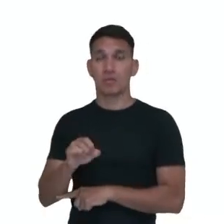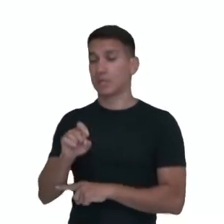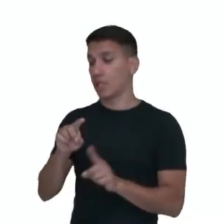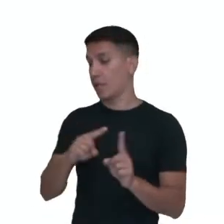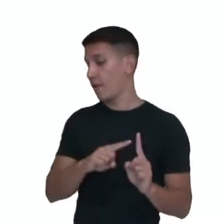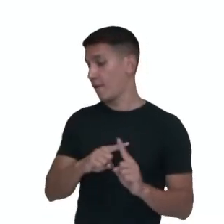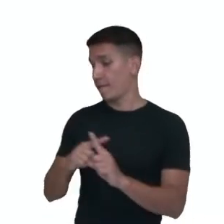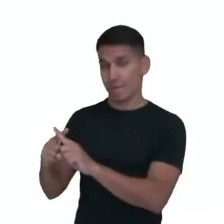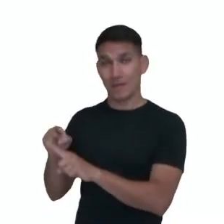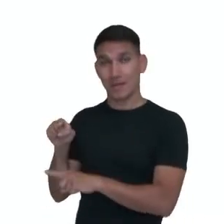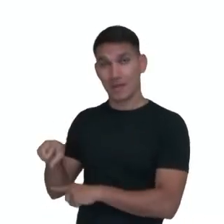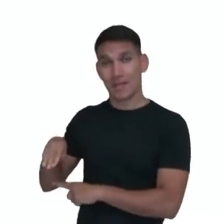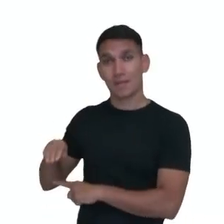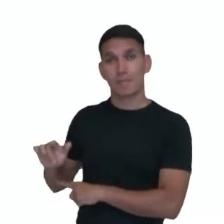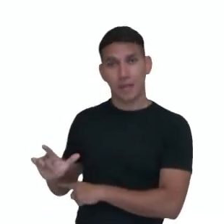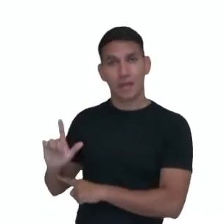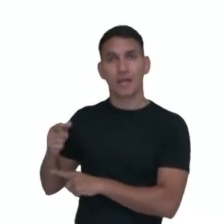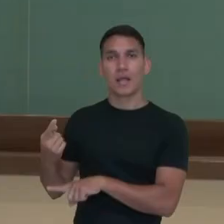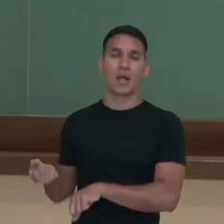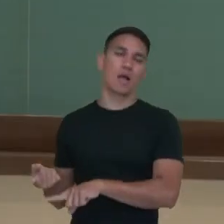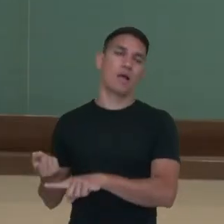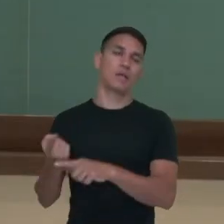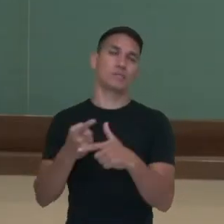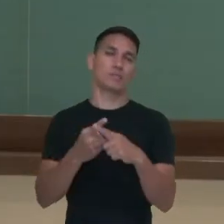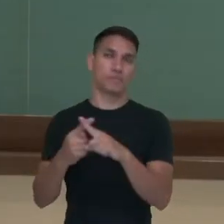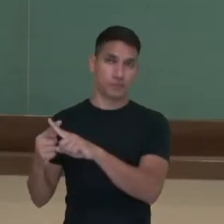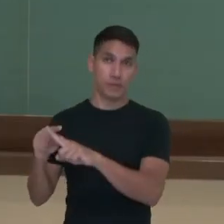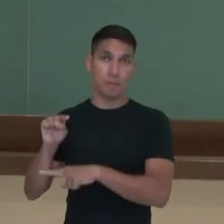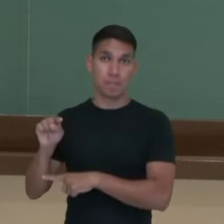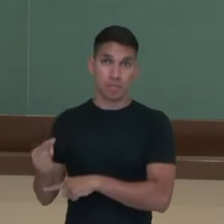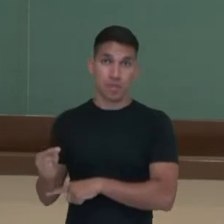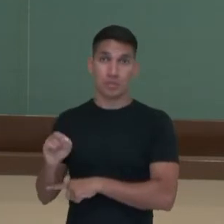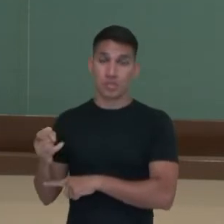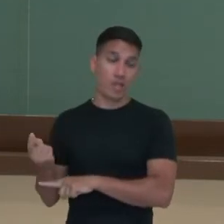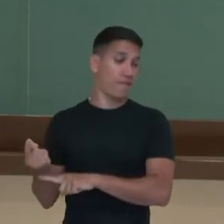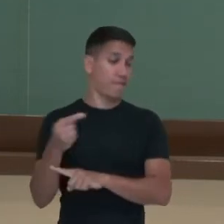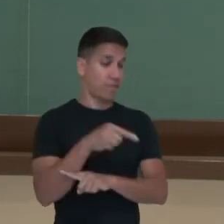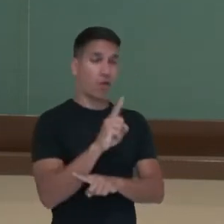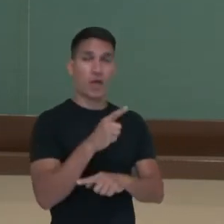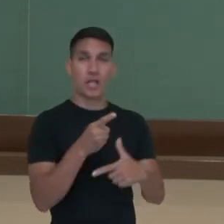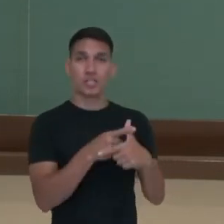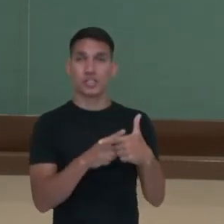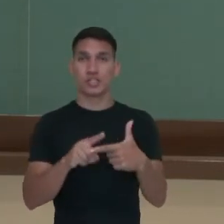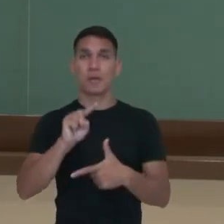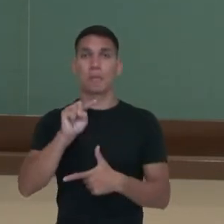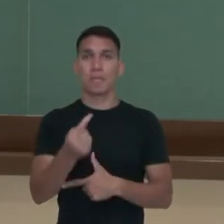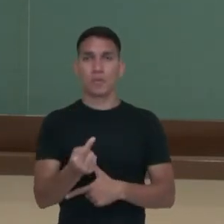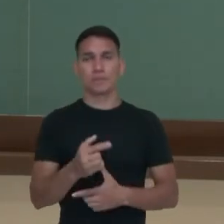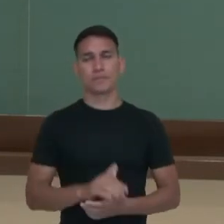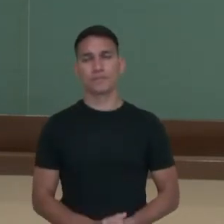multiplica por 1.000 mais uma vez, e o processo inverso é a divisão com o mesmo valor.